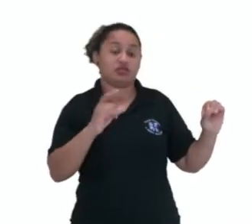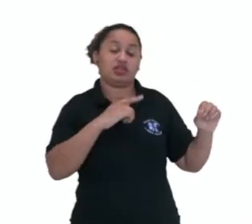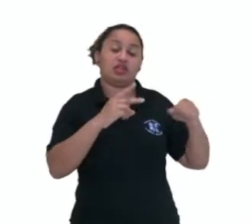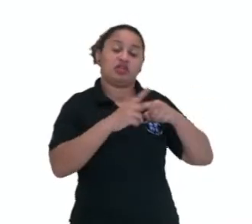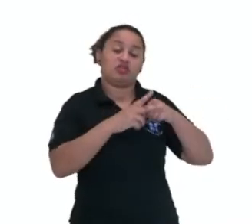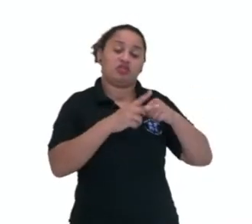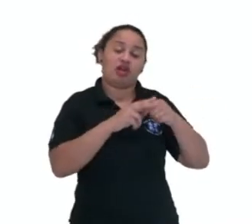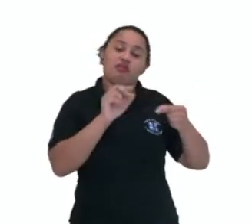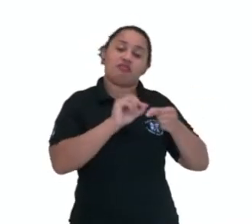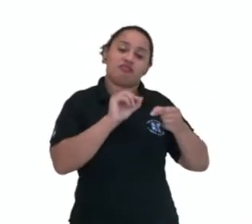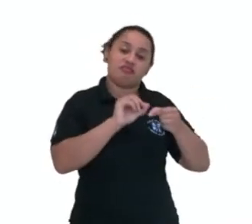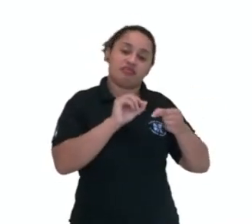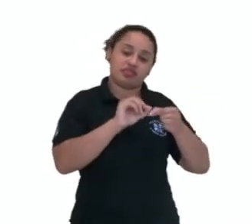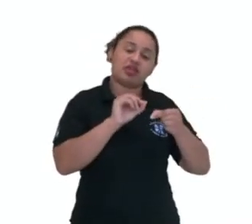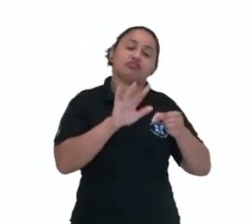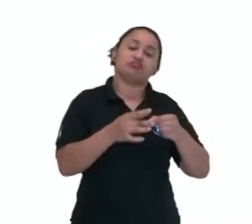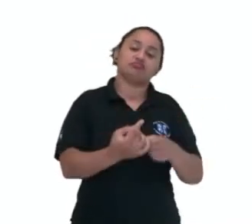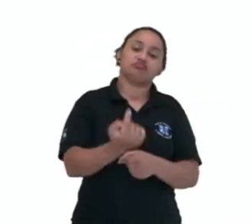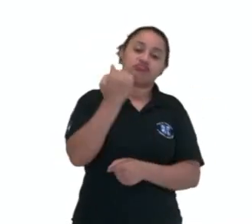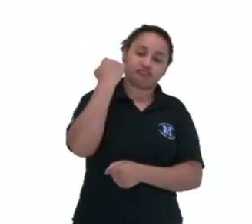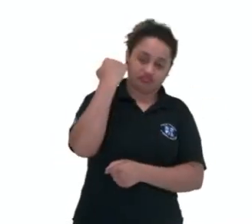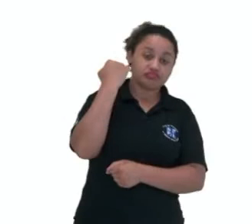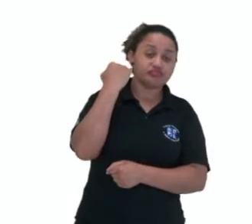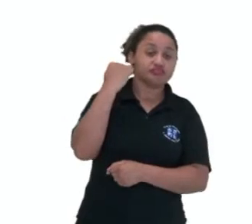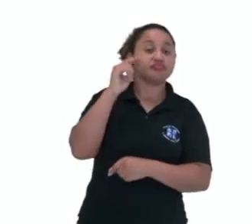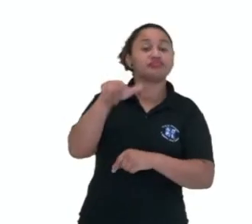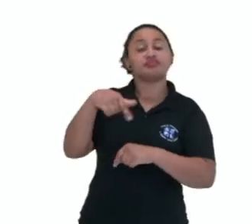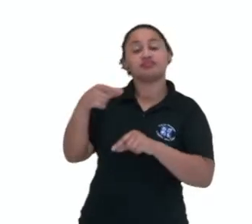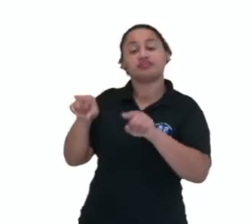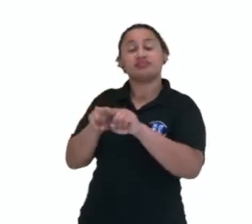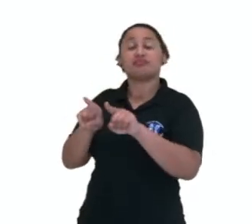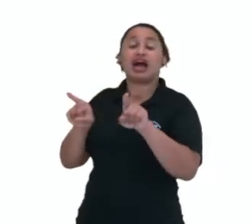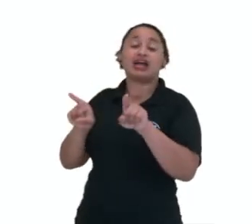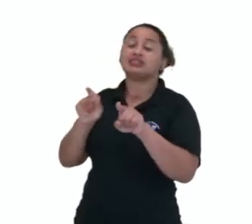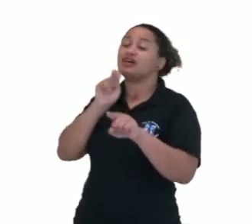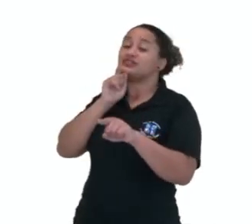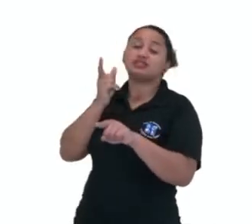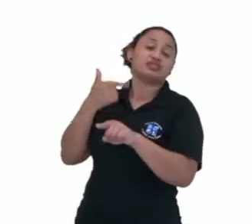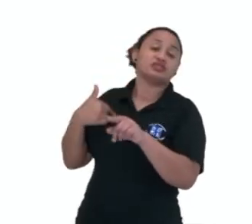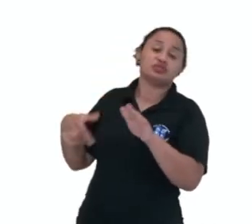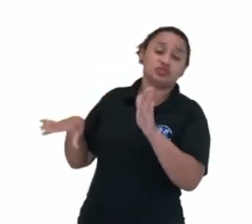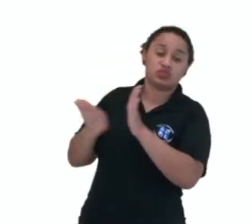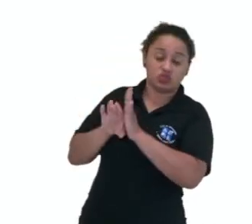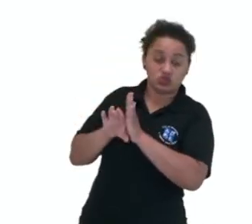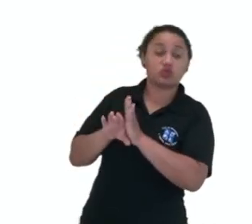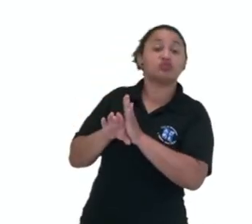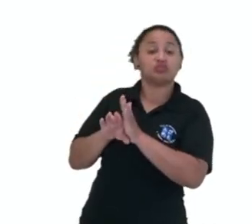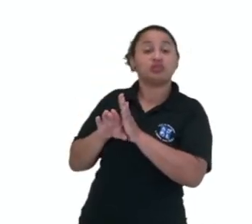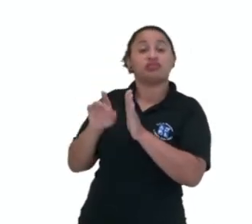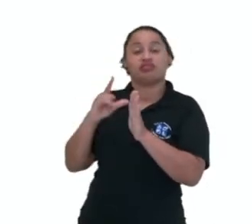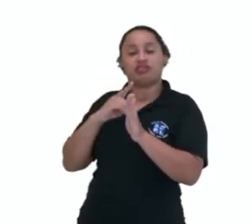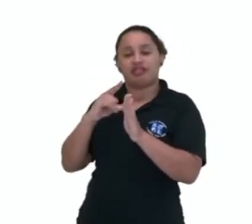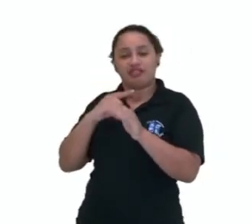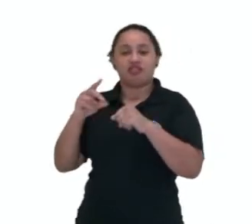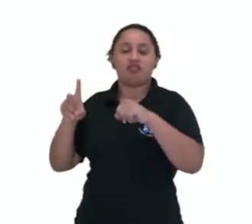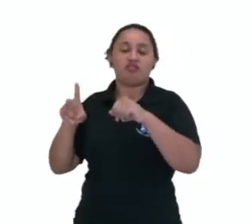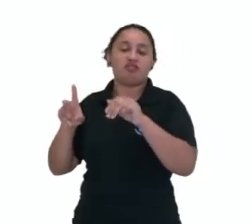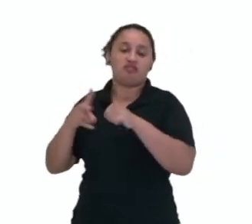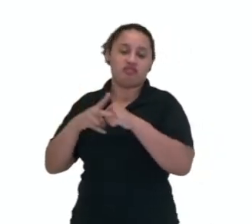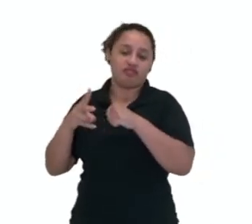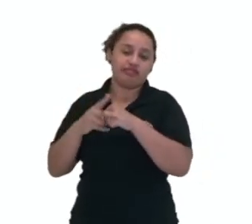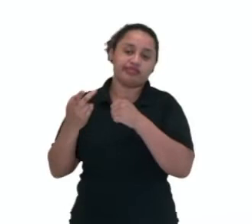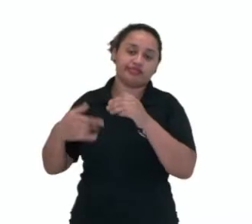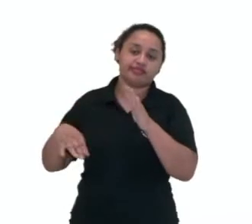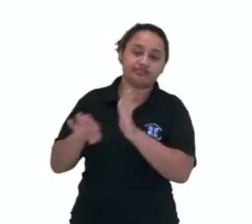verbo fazer no pretérito perfeito, no passado. E ainda não chegou. Segunda oração com a presença aqui do verbo chegar